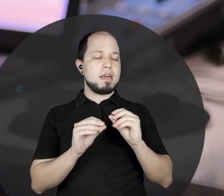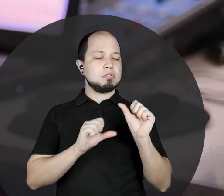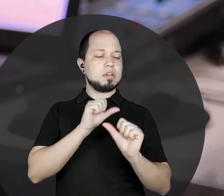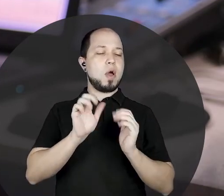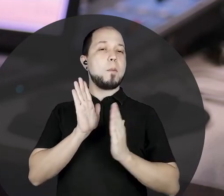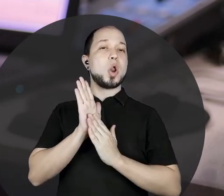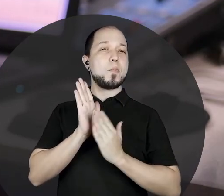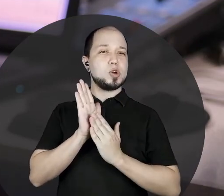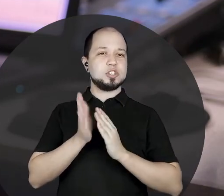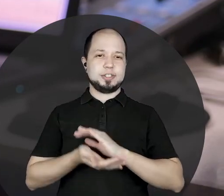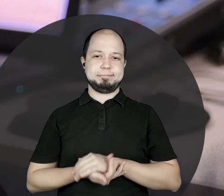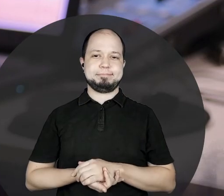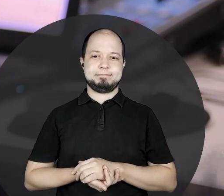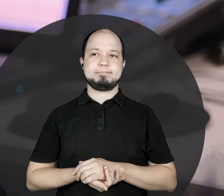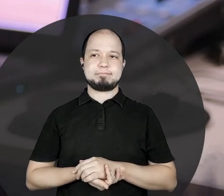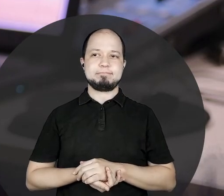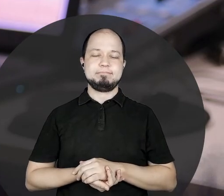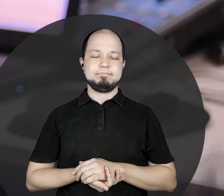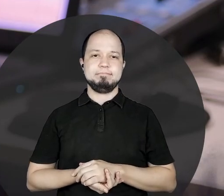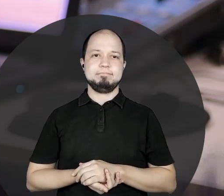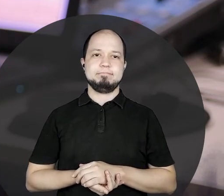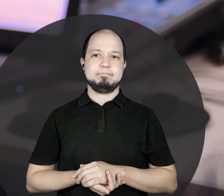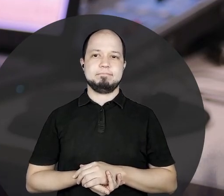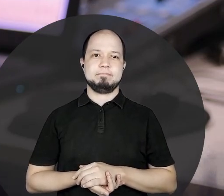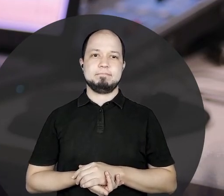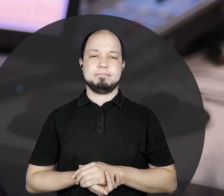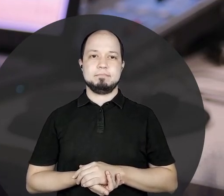acaba virando proposta, né? Todo espaço sideral.